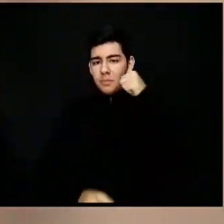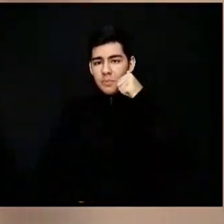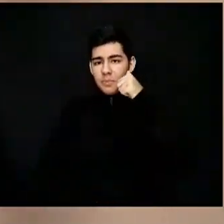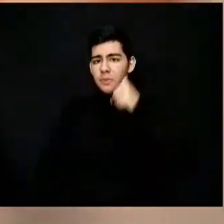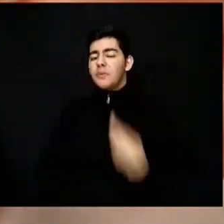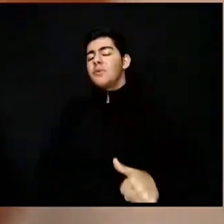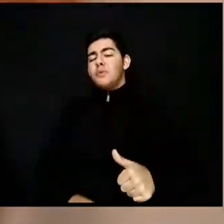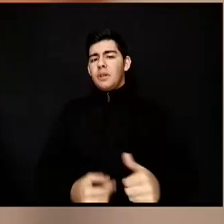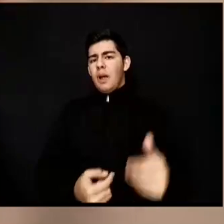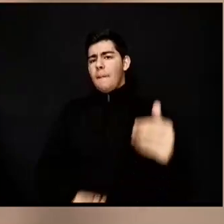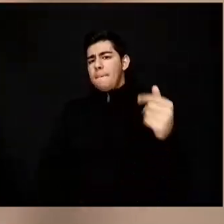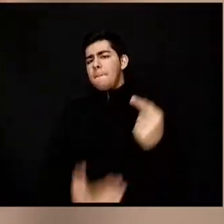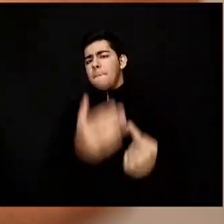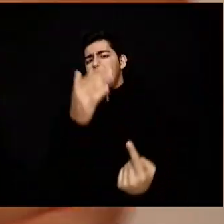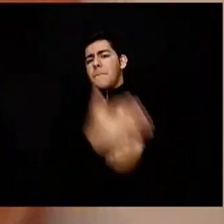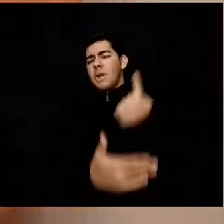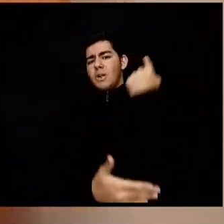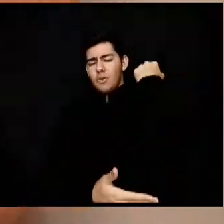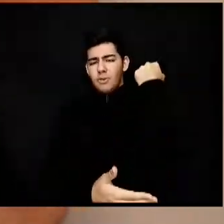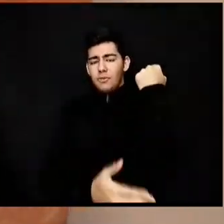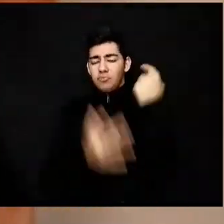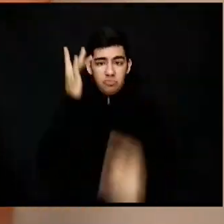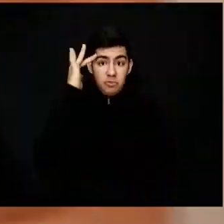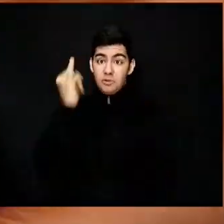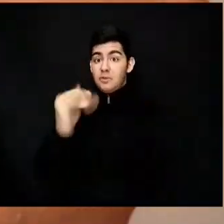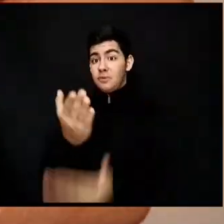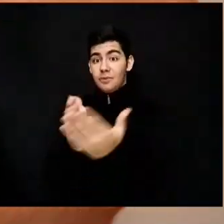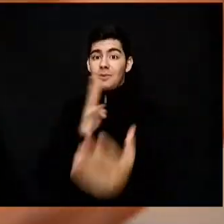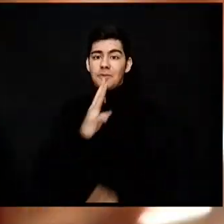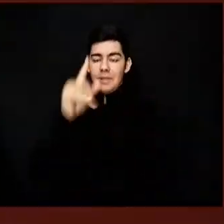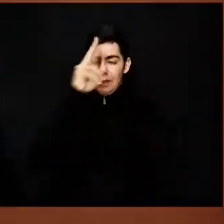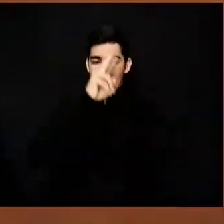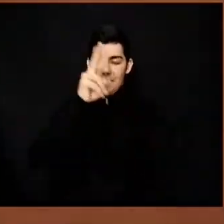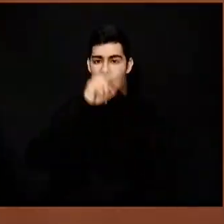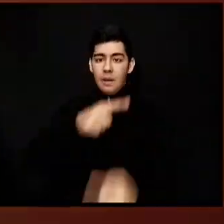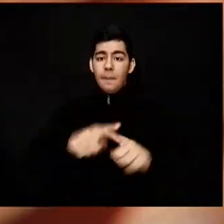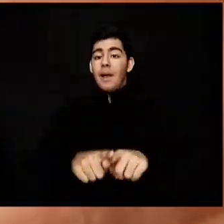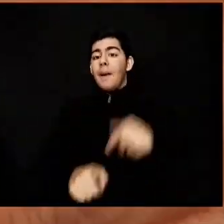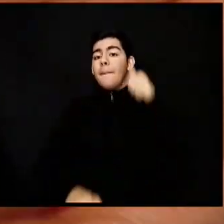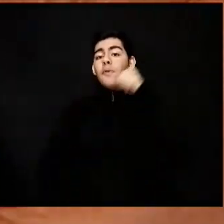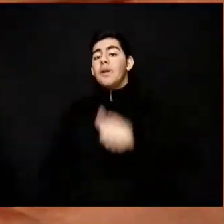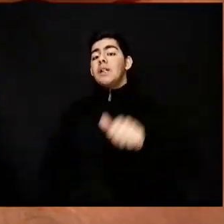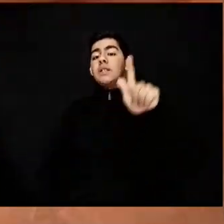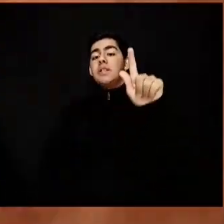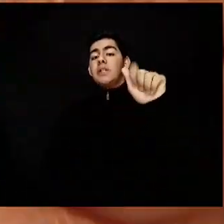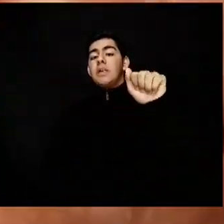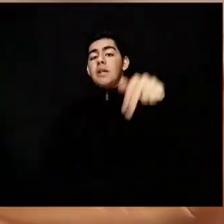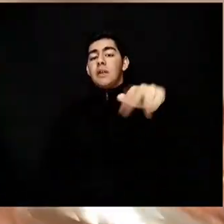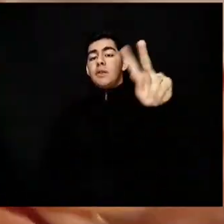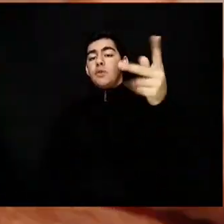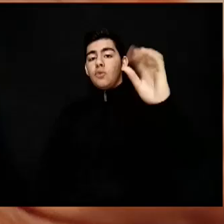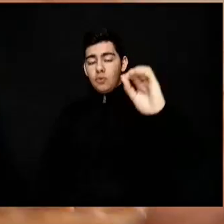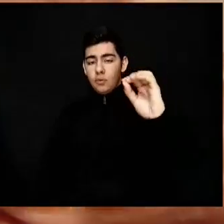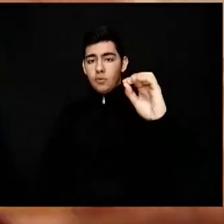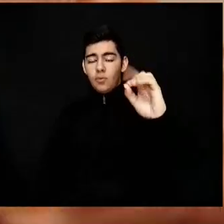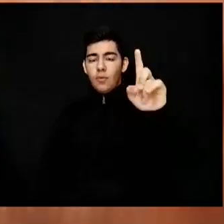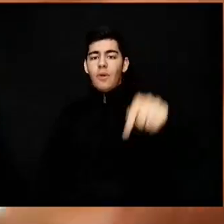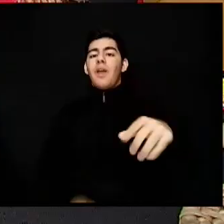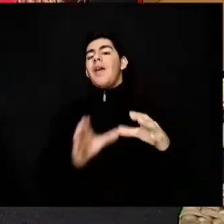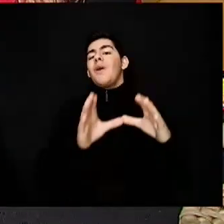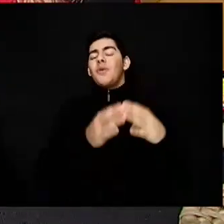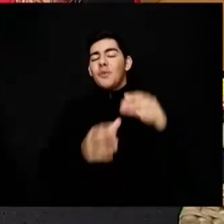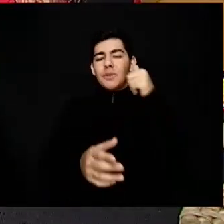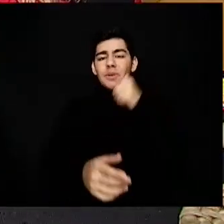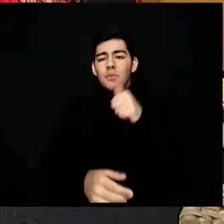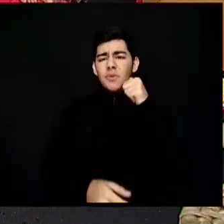você sabe dessa história, mas as mulheres de ganho são mulheres no período da escravidão que